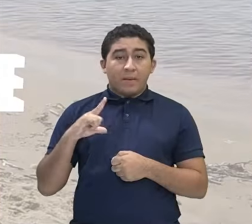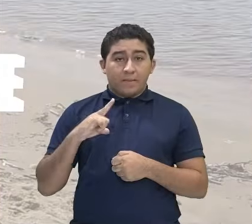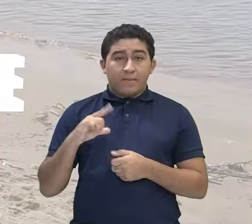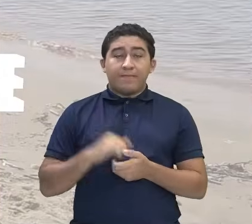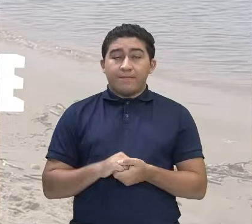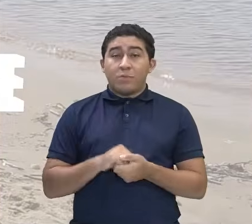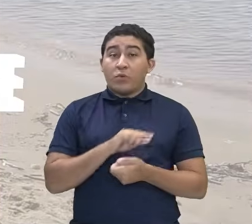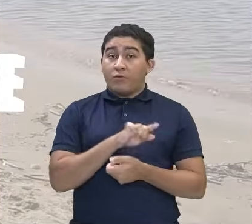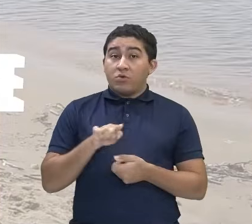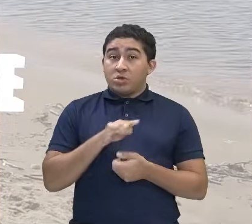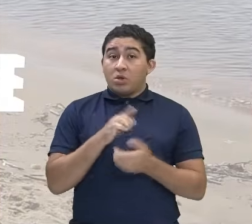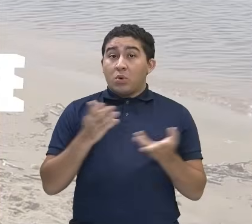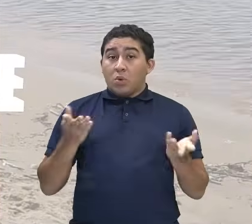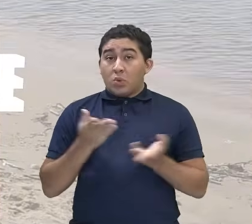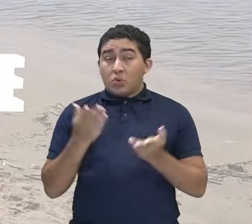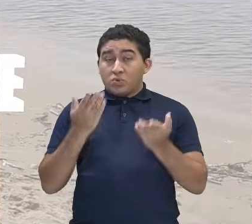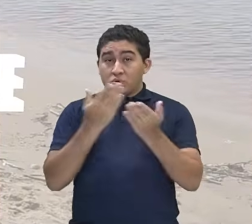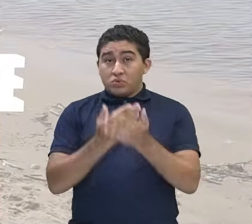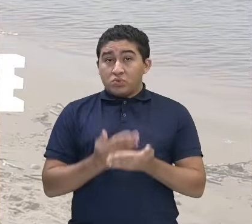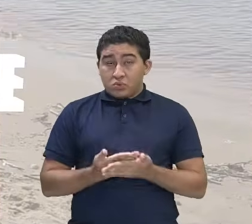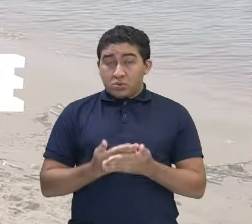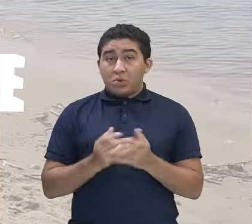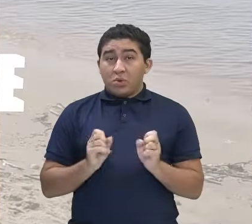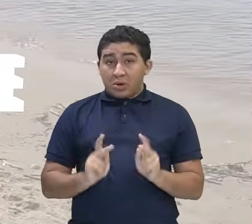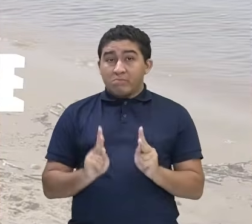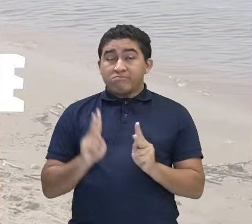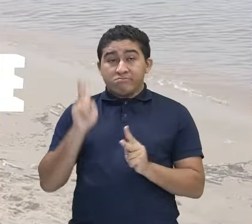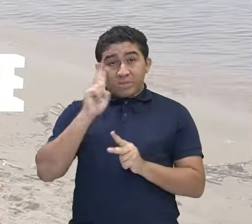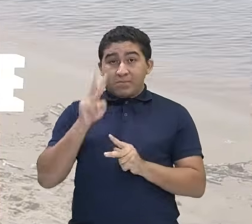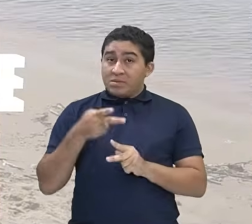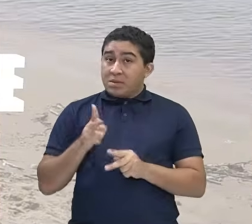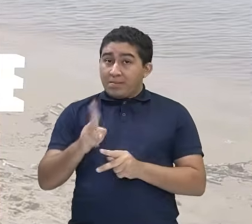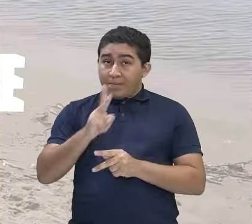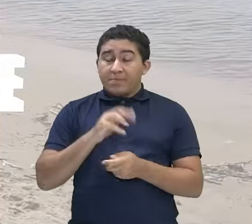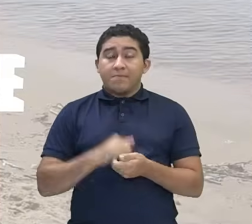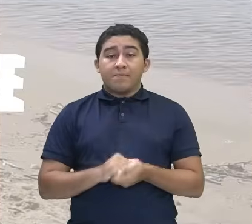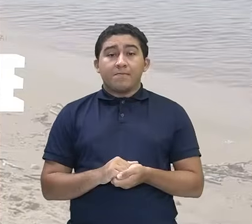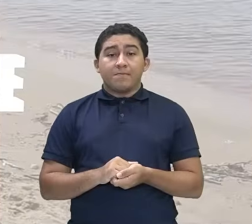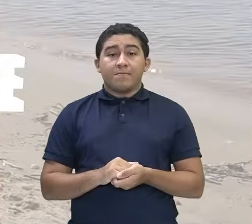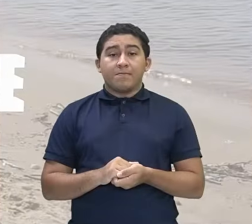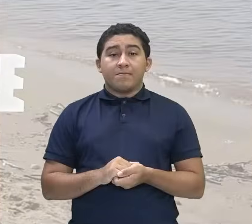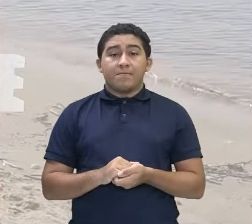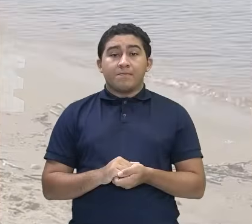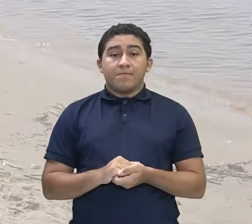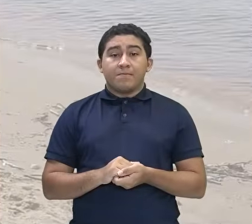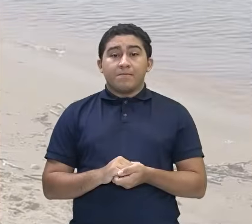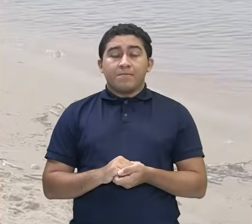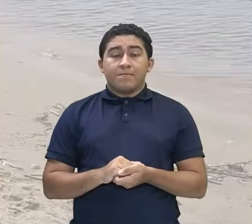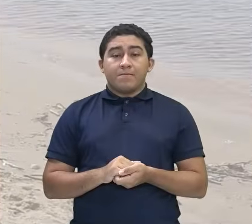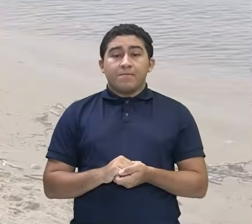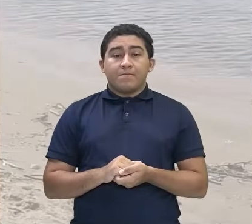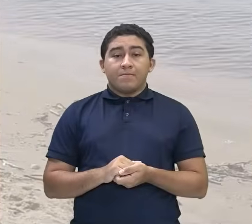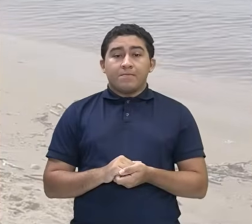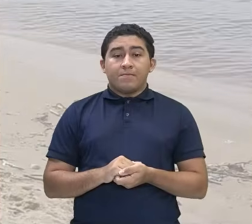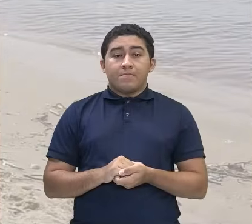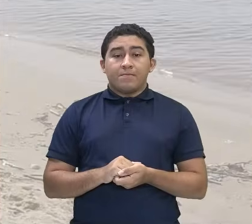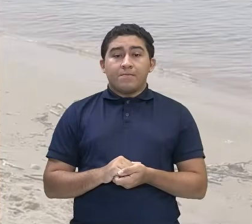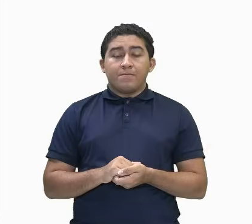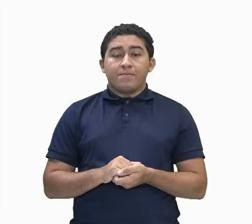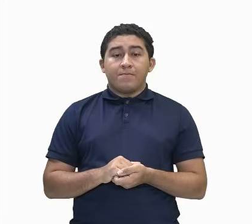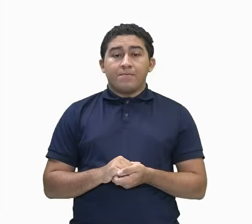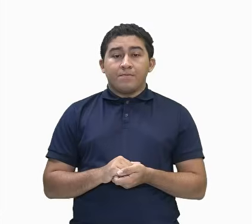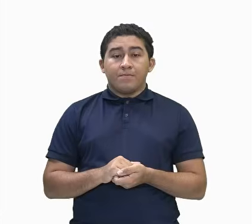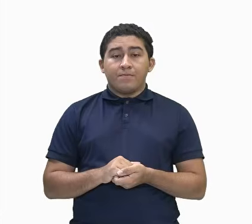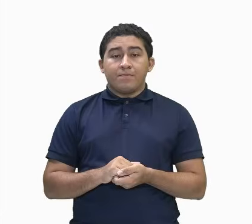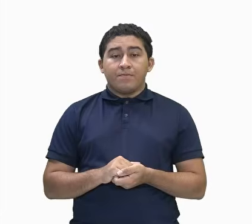que vocês vão estudar agora e não vão esquecer mais. Gente, o tempo, né, a gente vai estudar aí, que